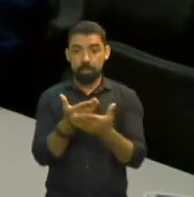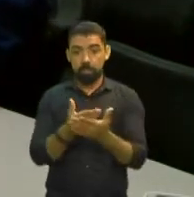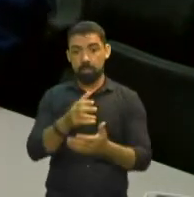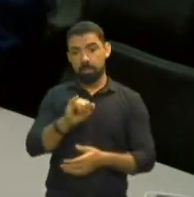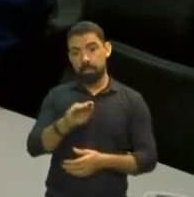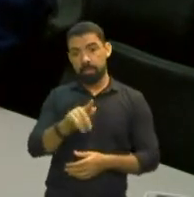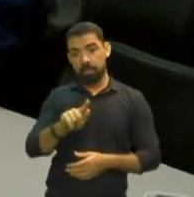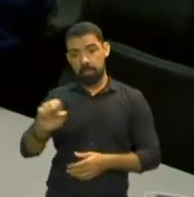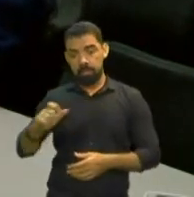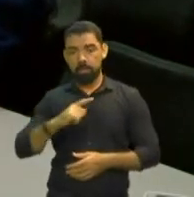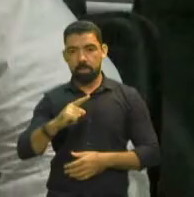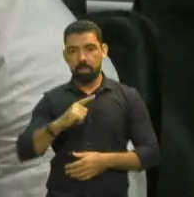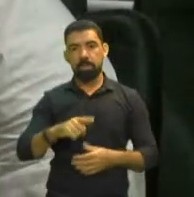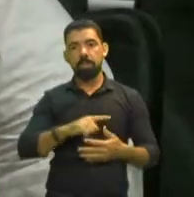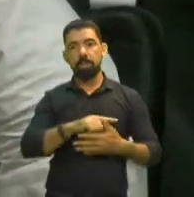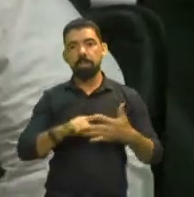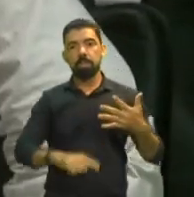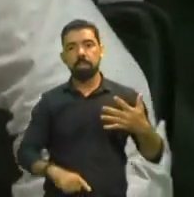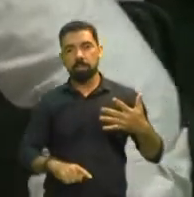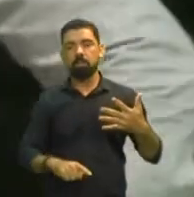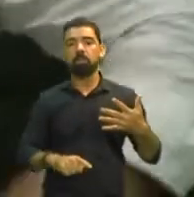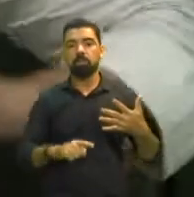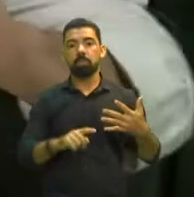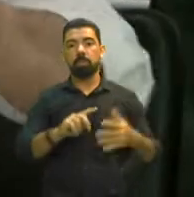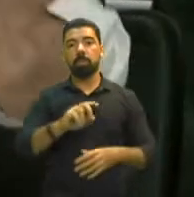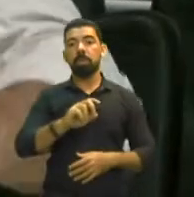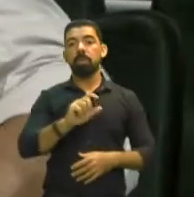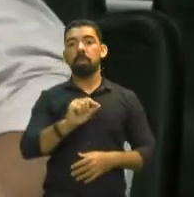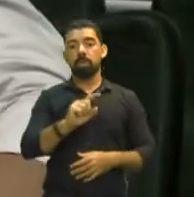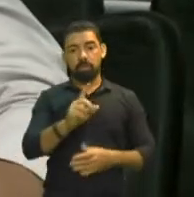5.575 municípios brasileiros. No ranking nacional,